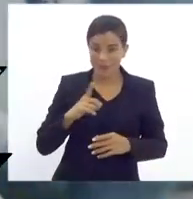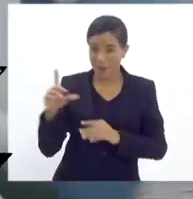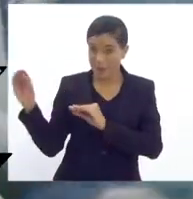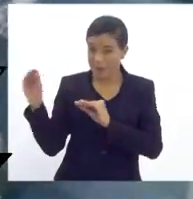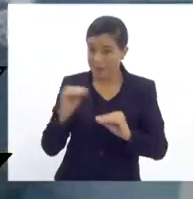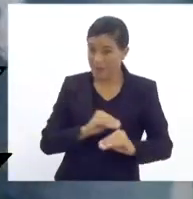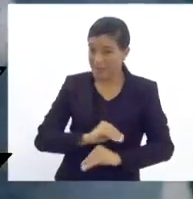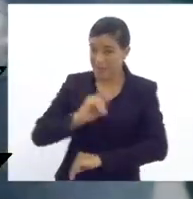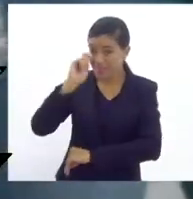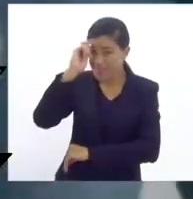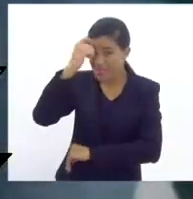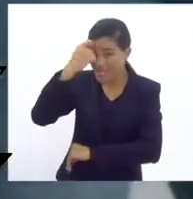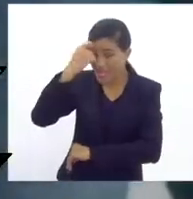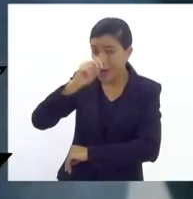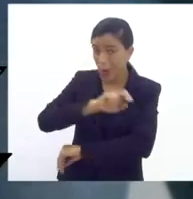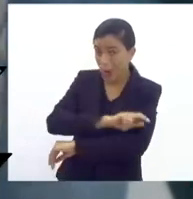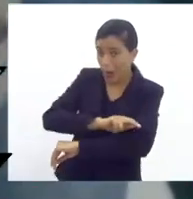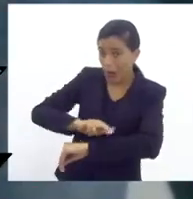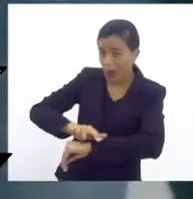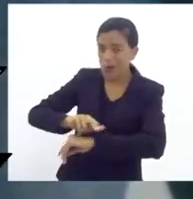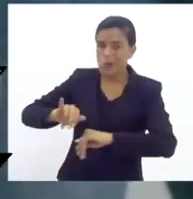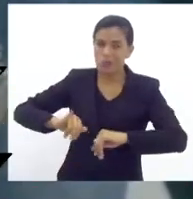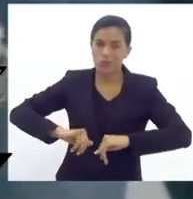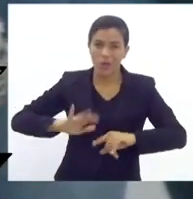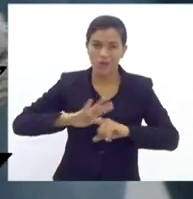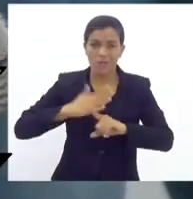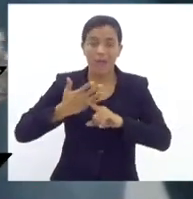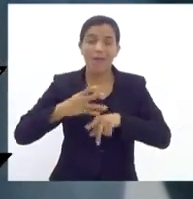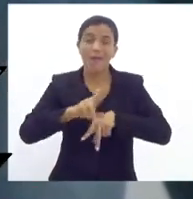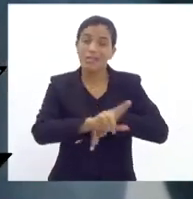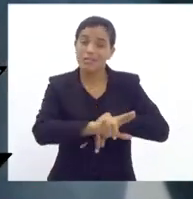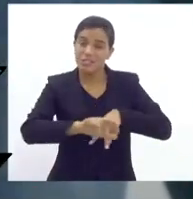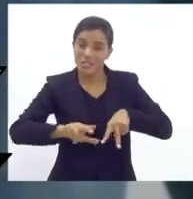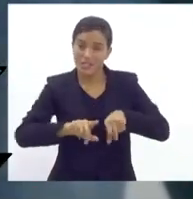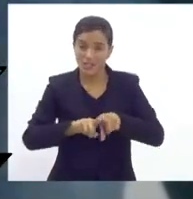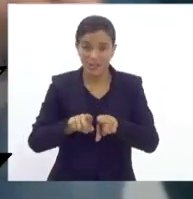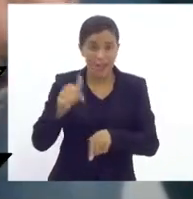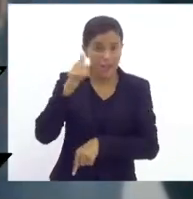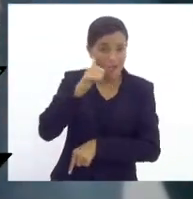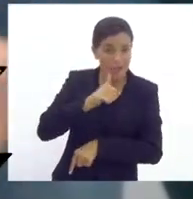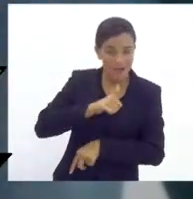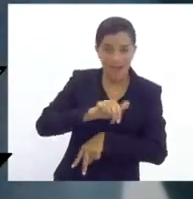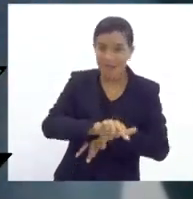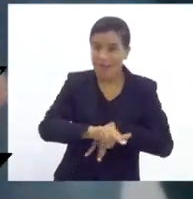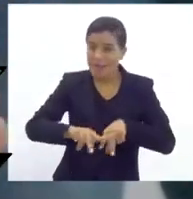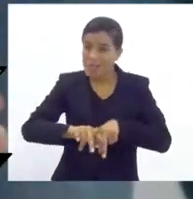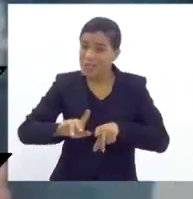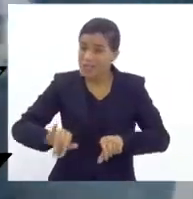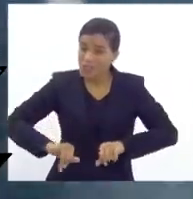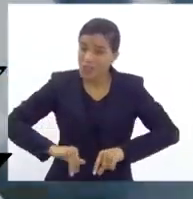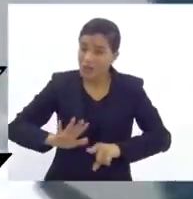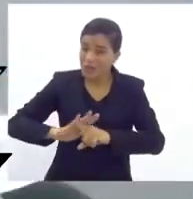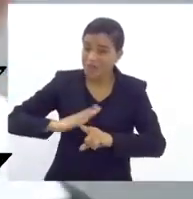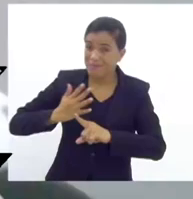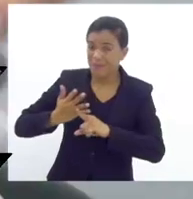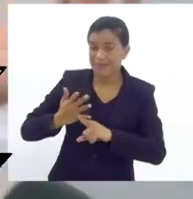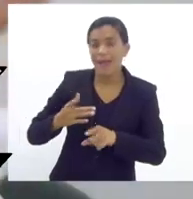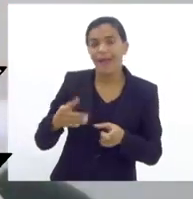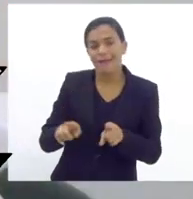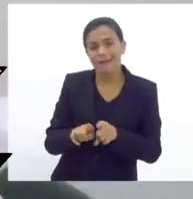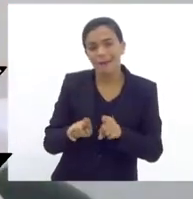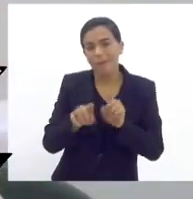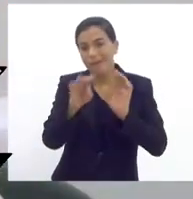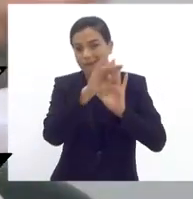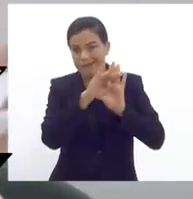negro sofre ainda mais e depois vem pelo gênero a mulher Imigrante sofre ainda mais e aí eu Trago